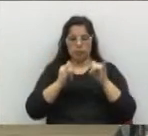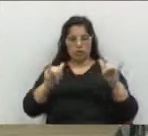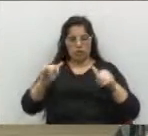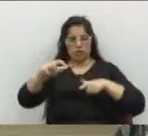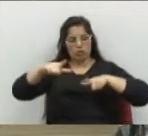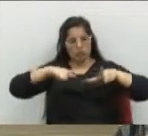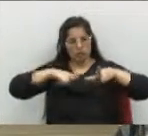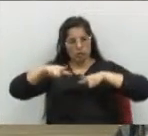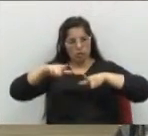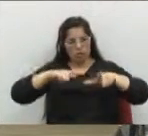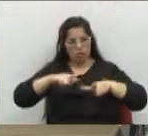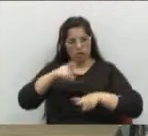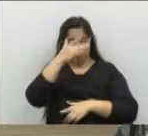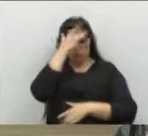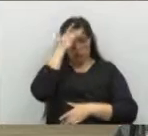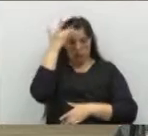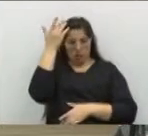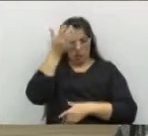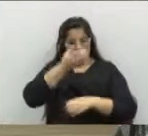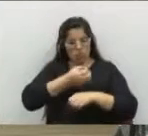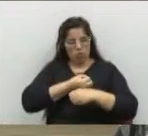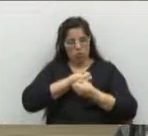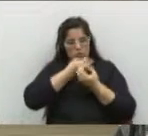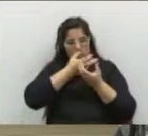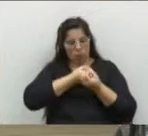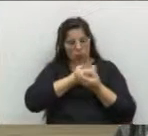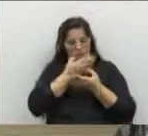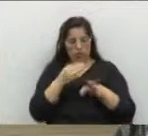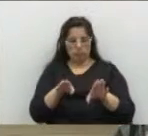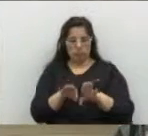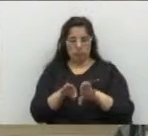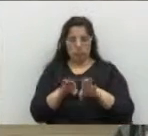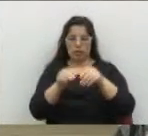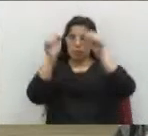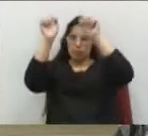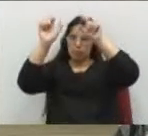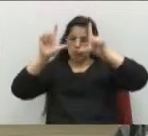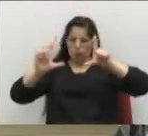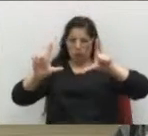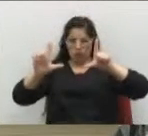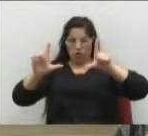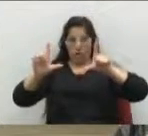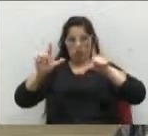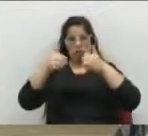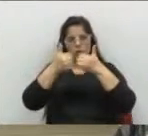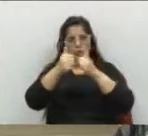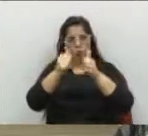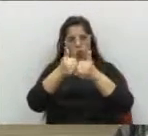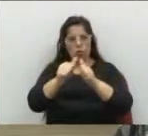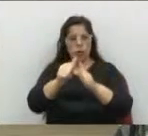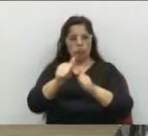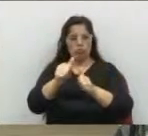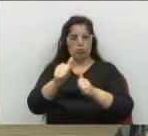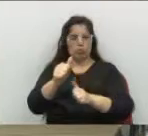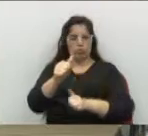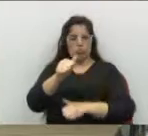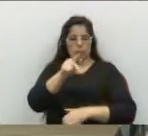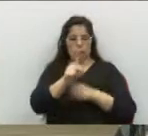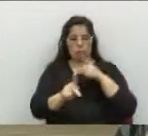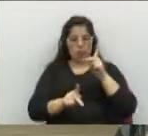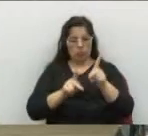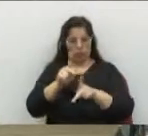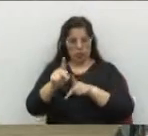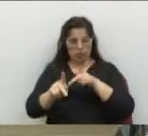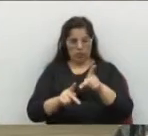dos poetas limeirenses nos veículos de transporte público do município de Limeira e a outras providências. Autor, vereador